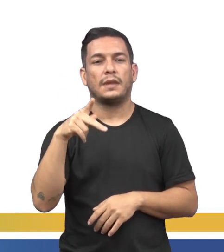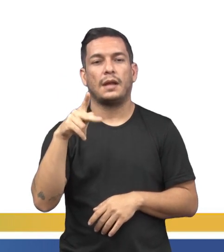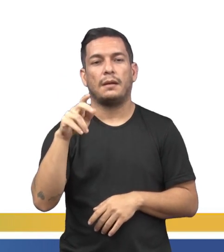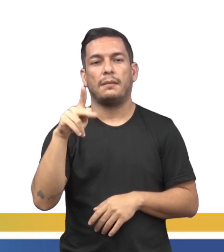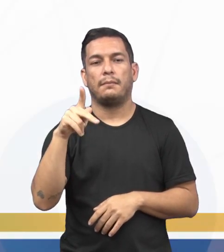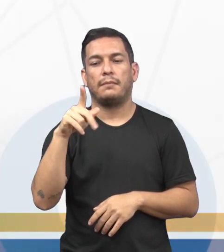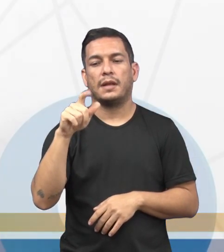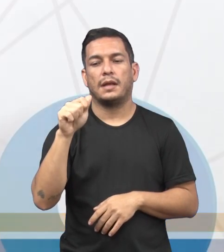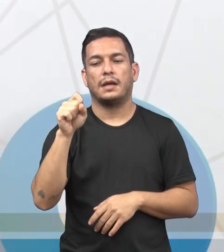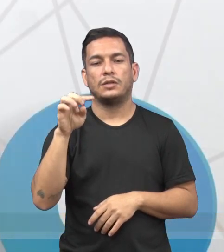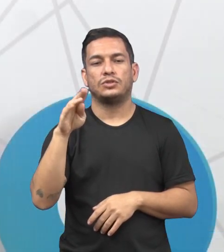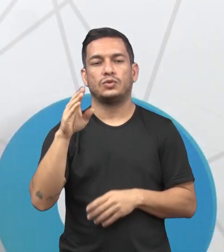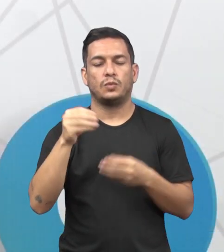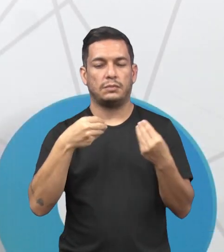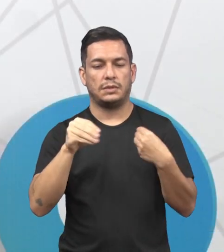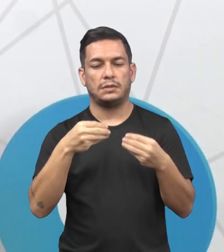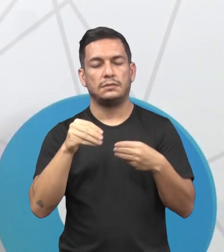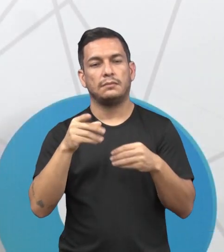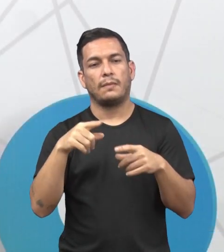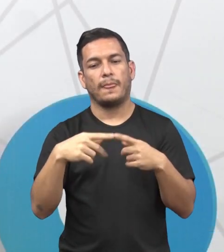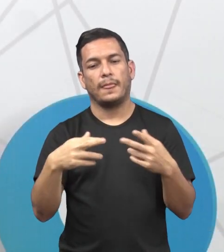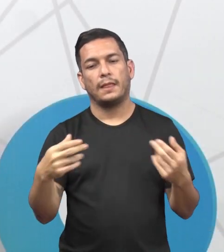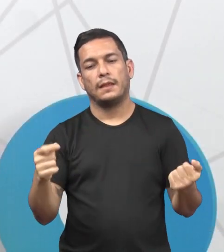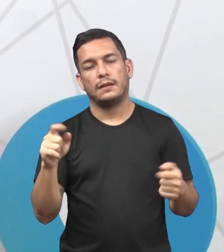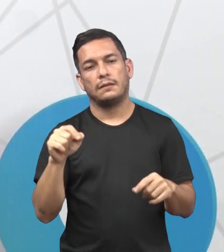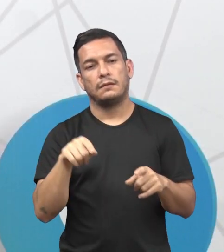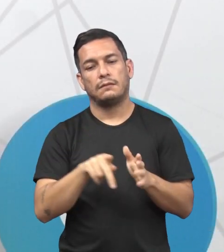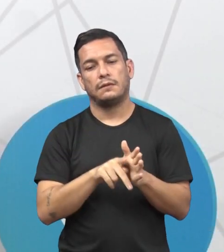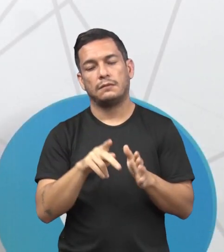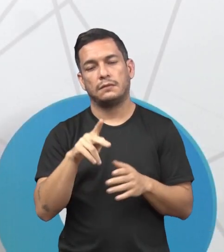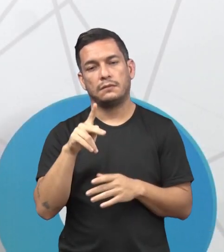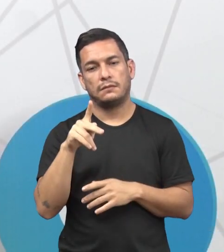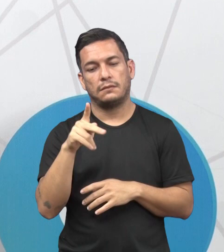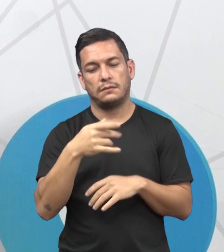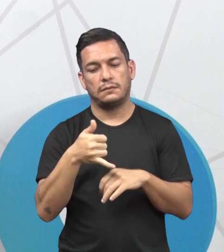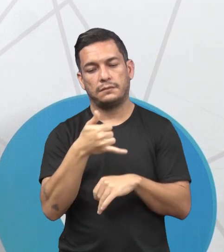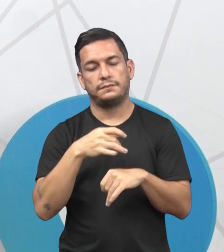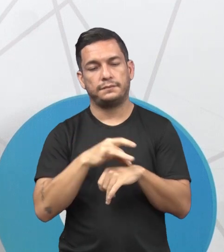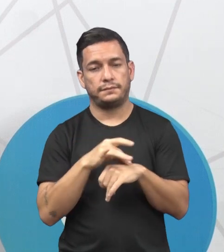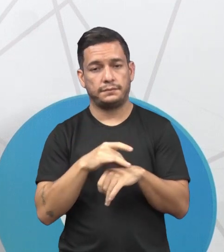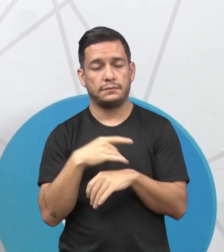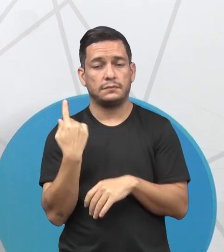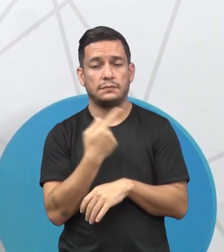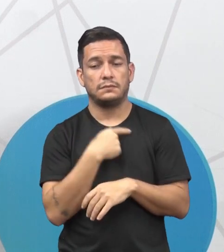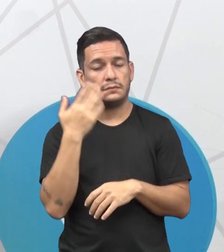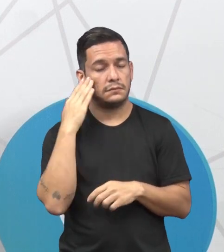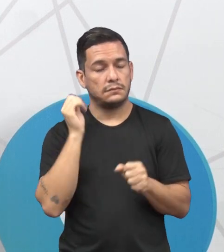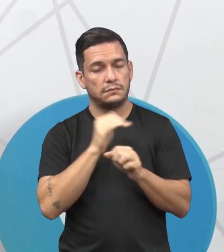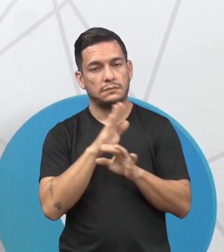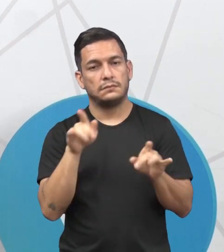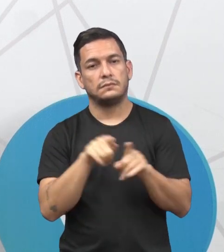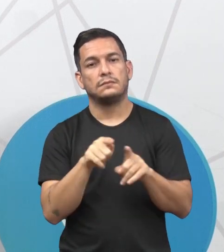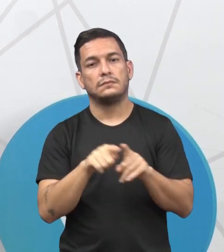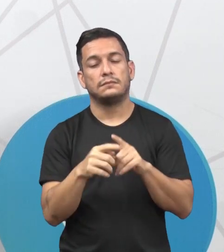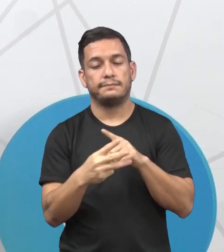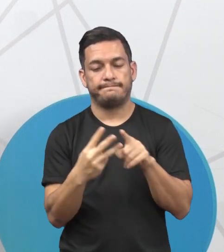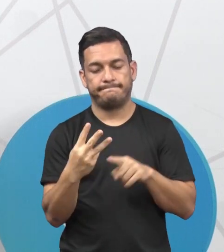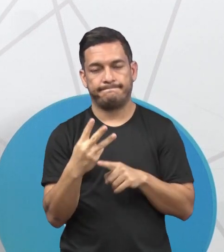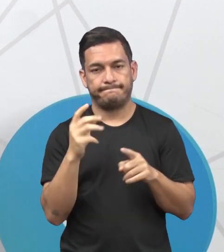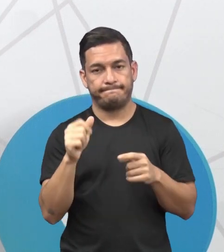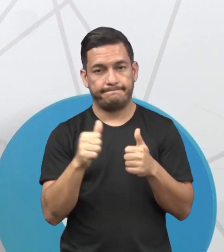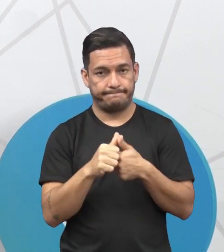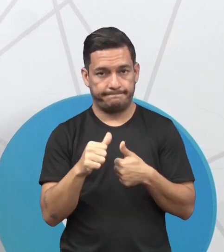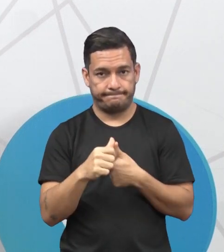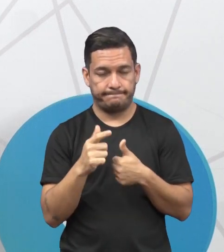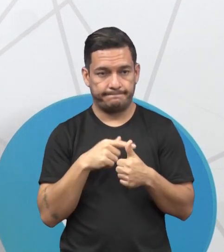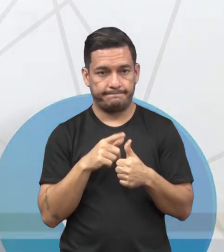temos hoje em abundância, são materiais que são provenientes do petróleo. E para que a gente entenda isso, nós temos que entender três bases. Primeiro